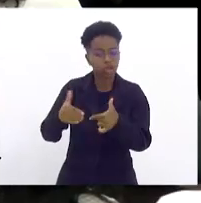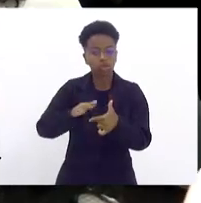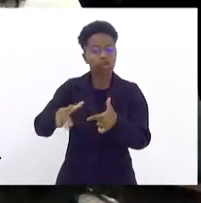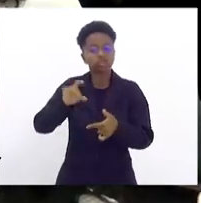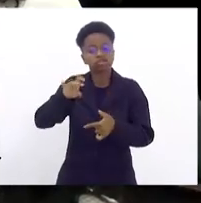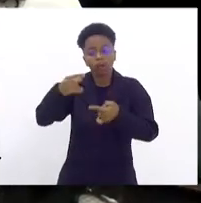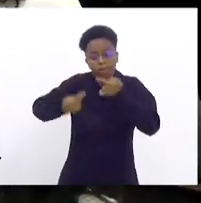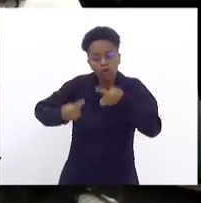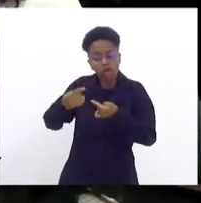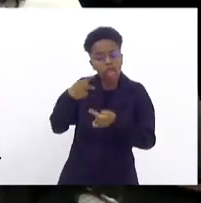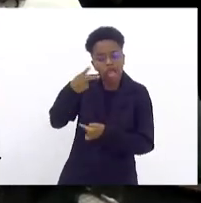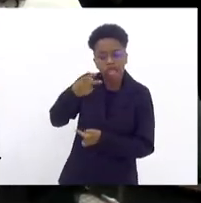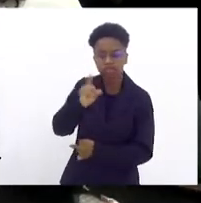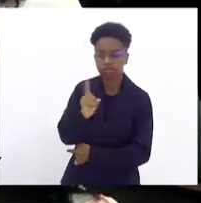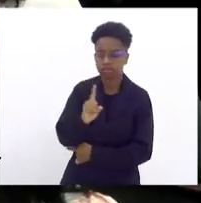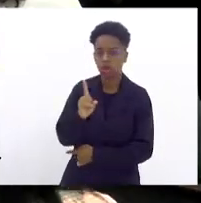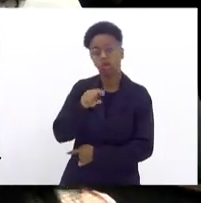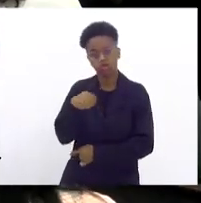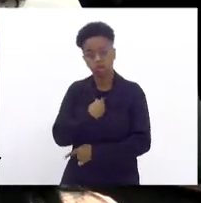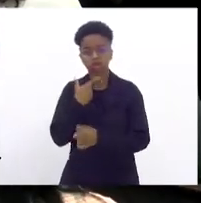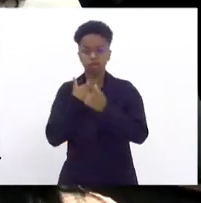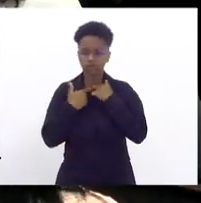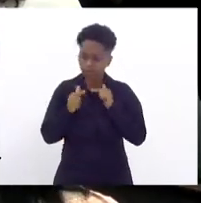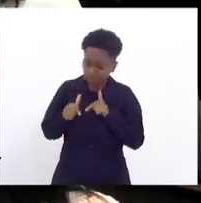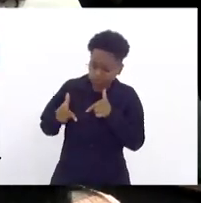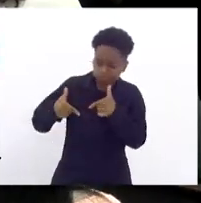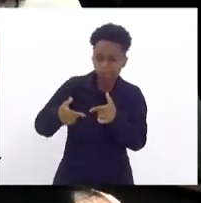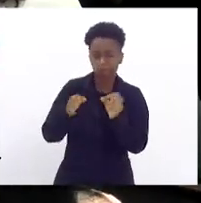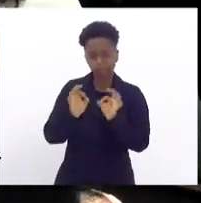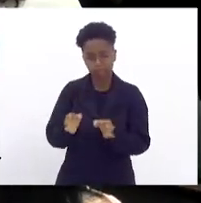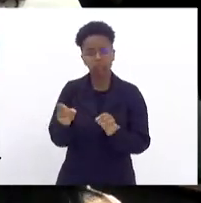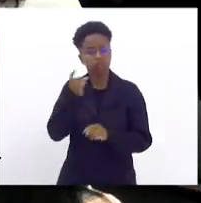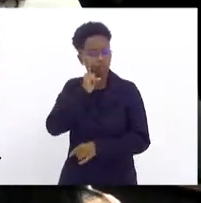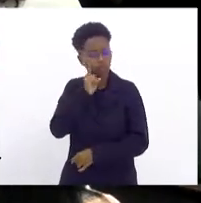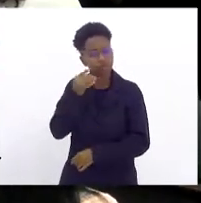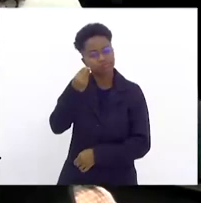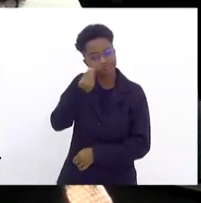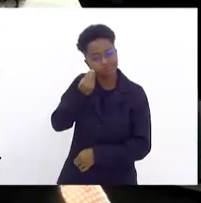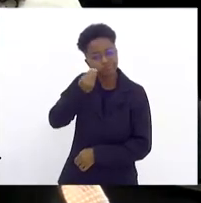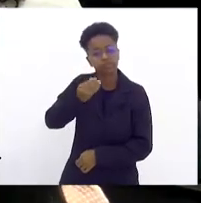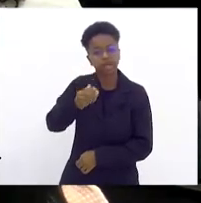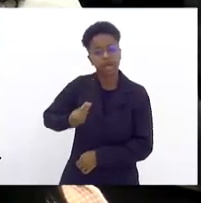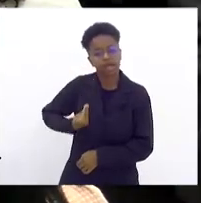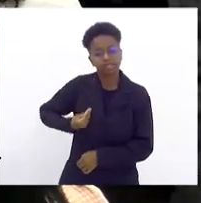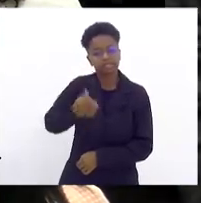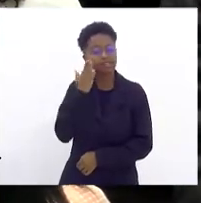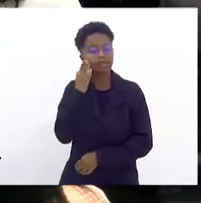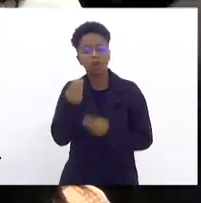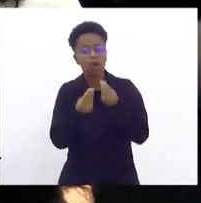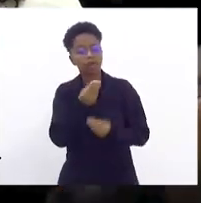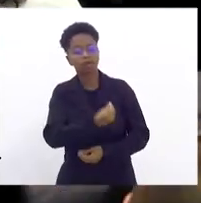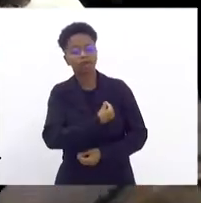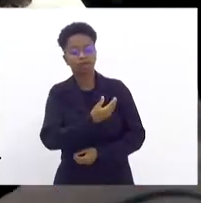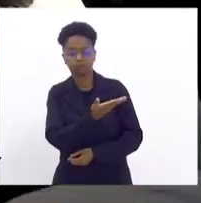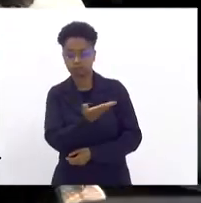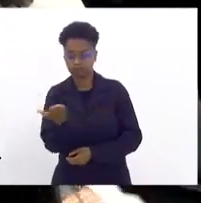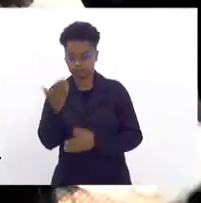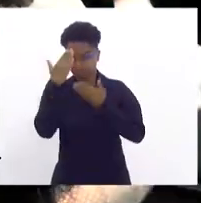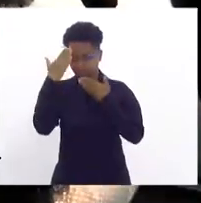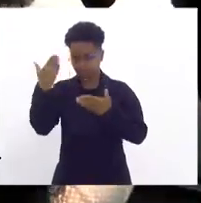tá a gente veio com muita vontade e São pessoas que vivem no dia a dia a realidade de vocês Muito obrigado